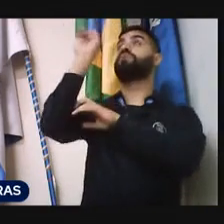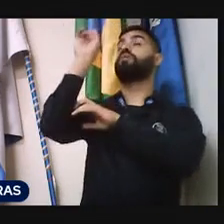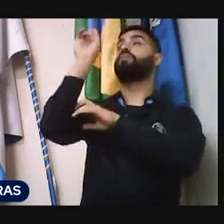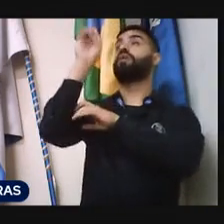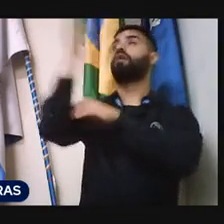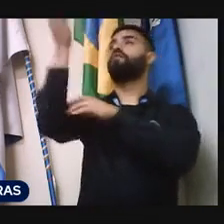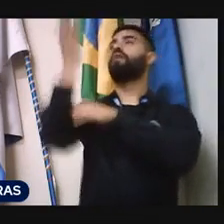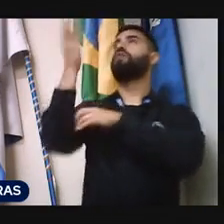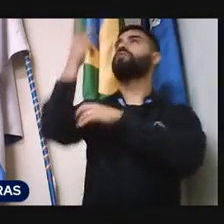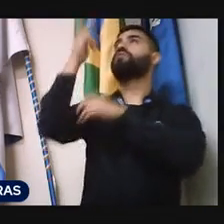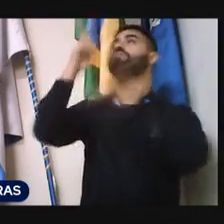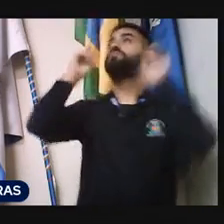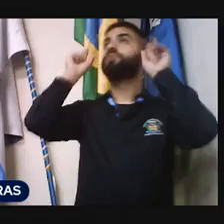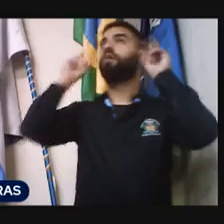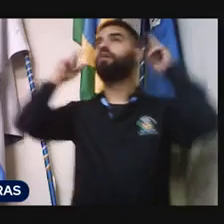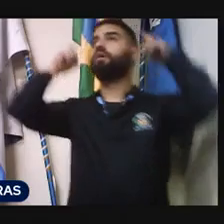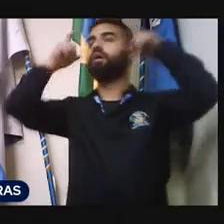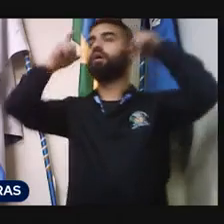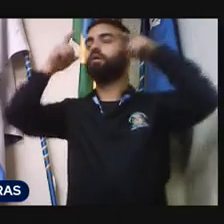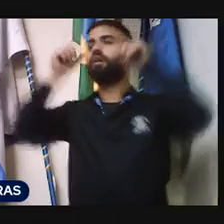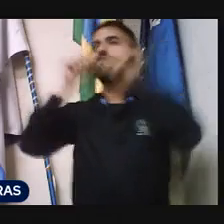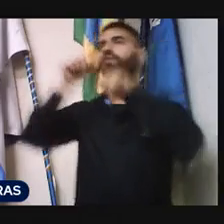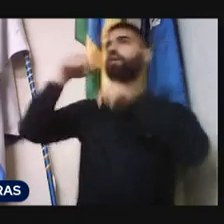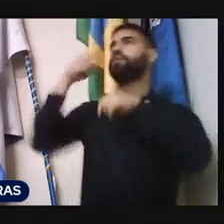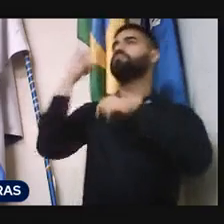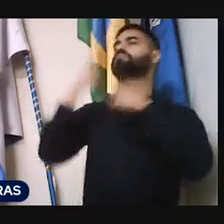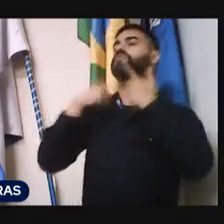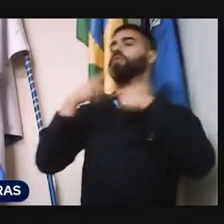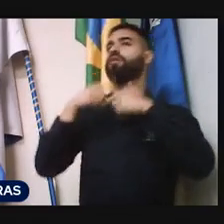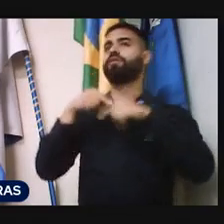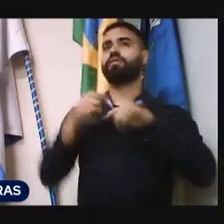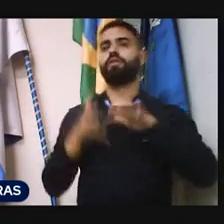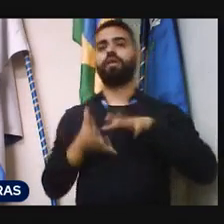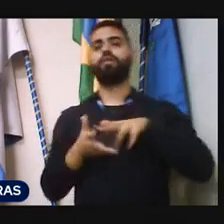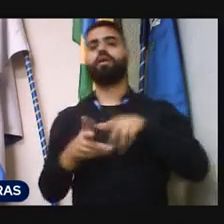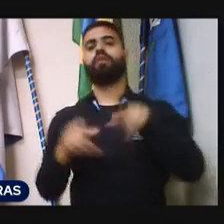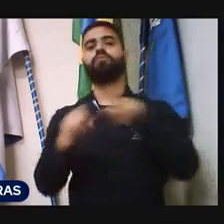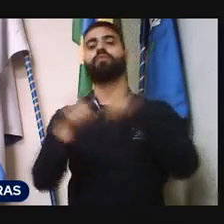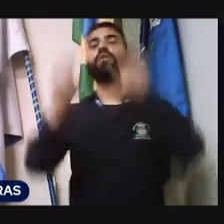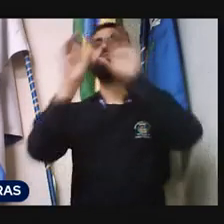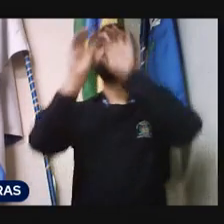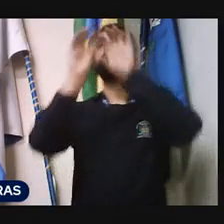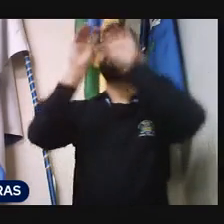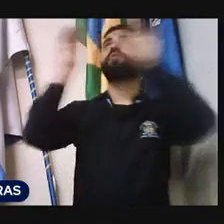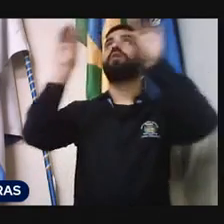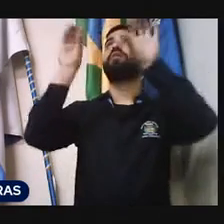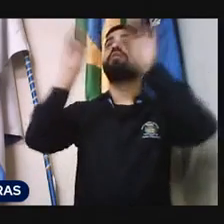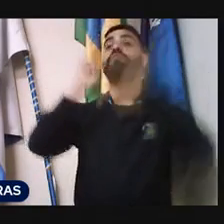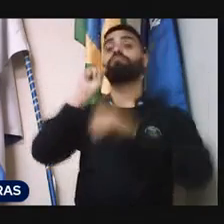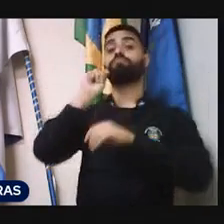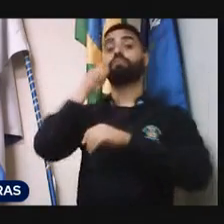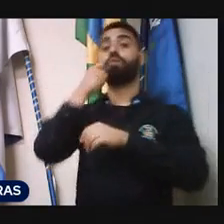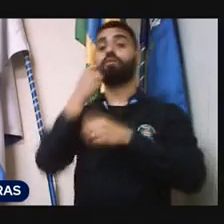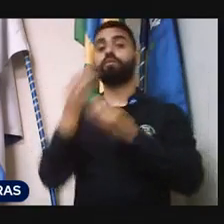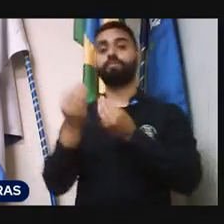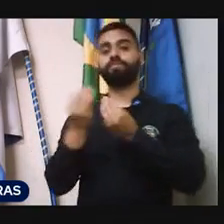E aí Oi Mateus 21